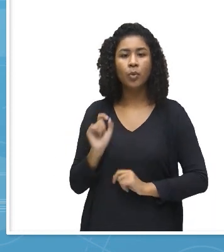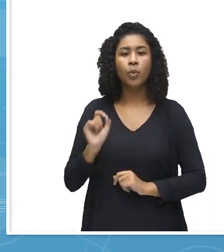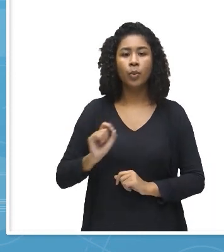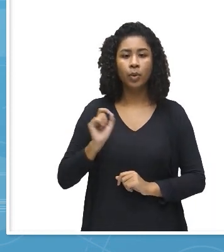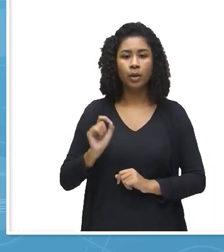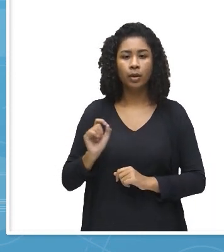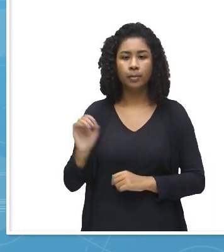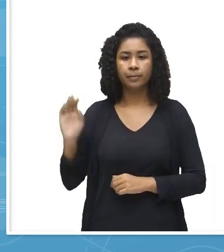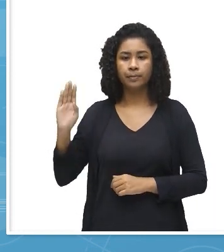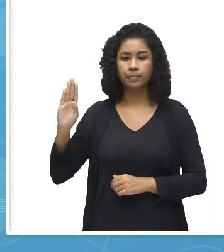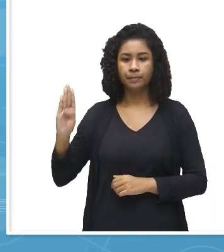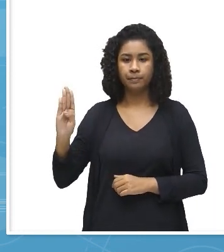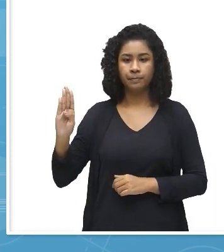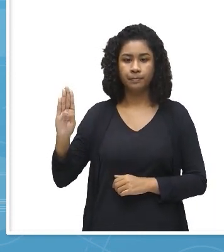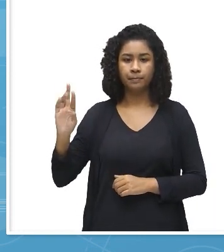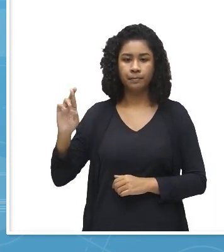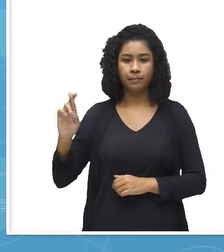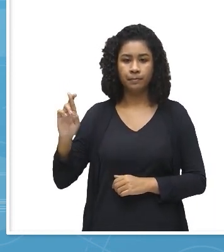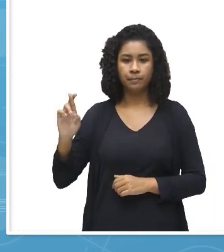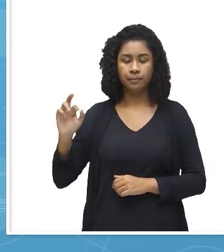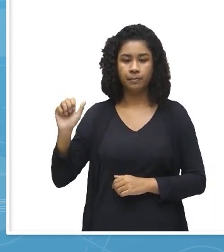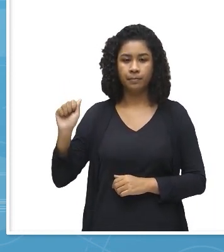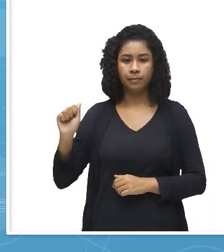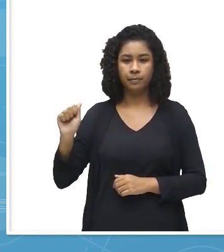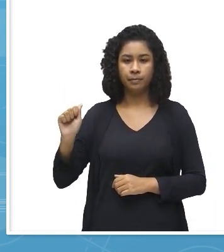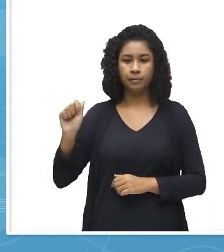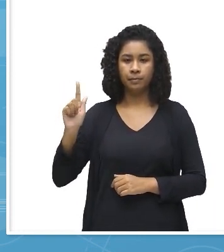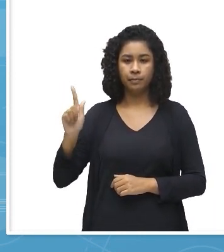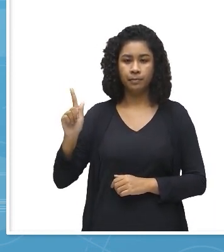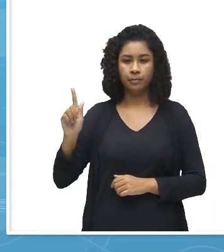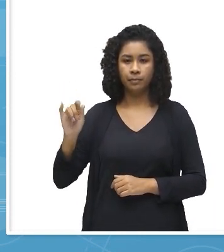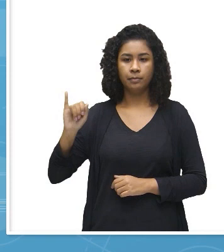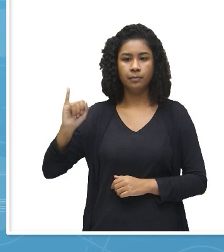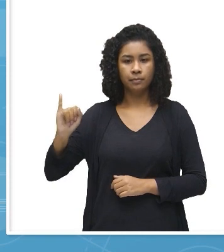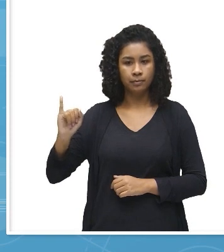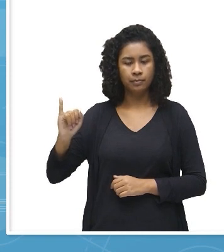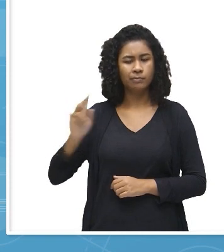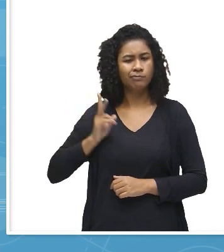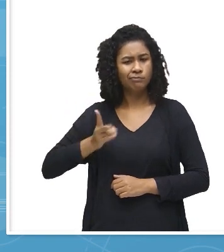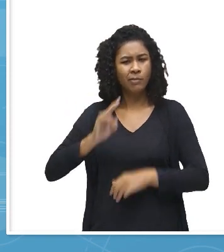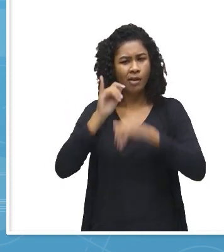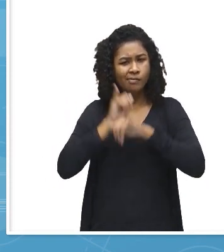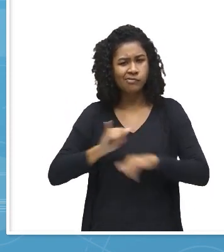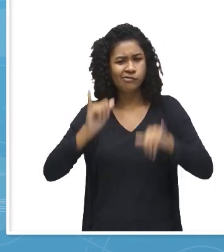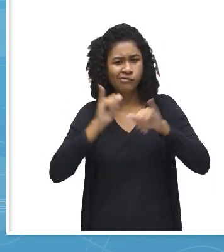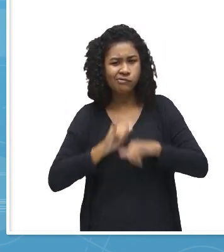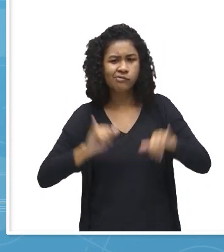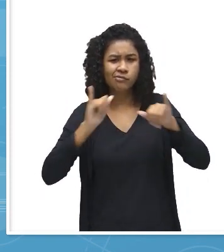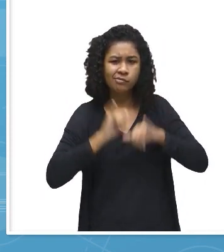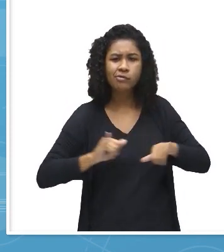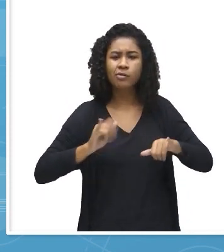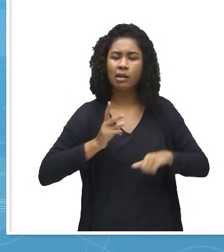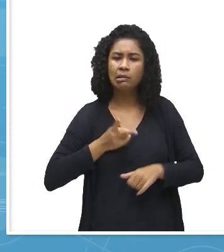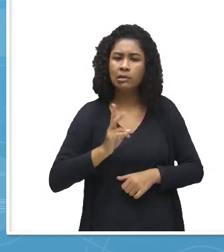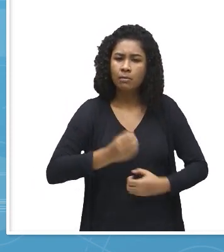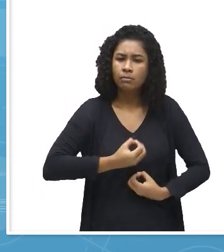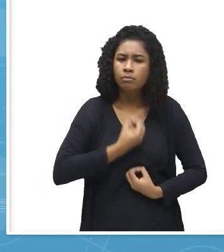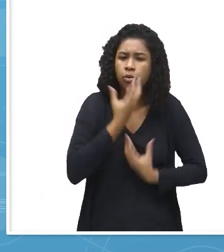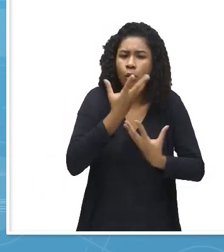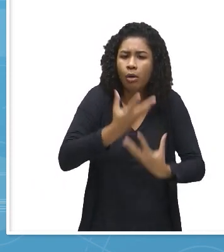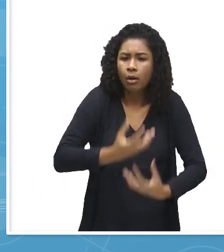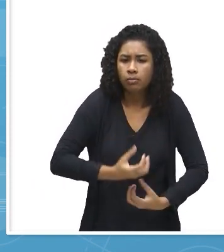Brad, que era visto como um mensageiro, como ali um deus ali da poesia, da